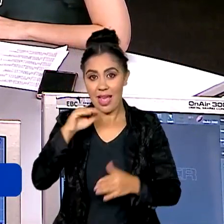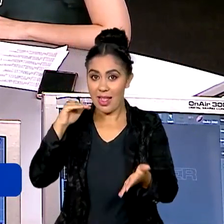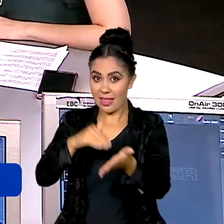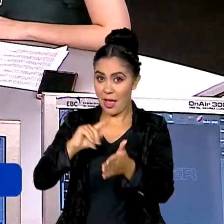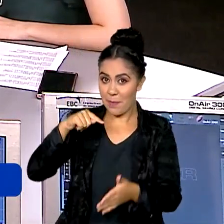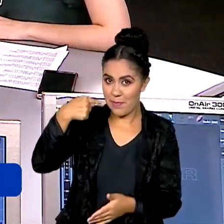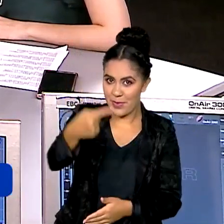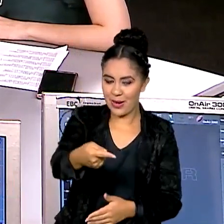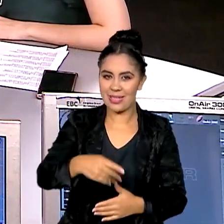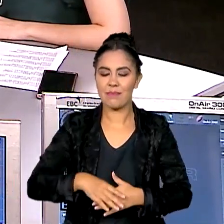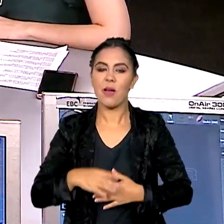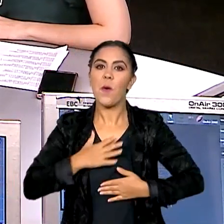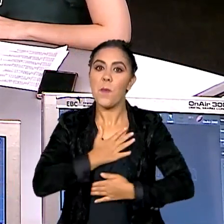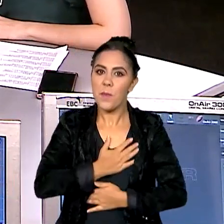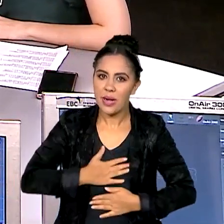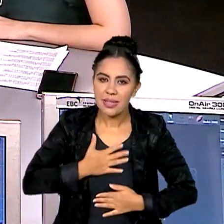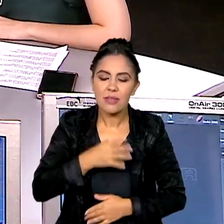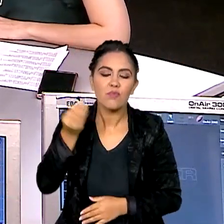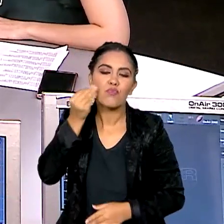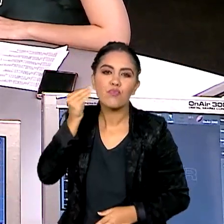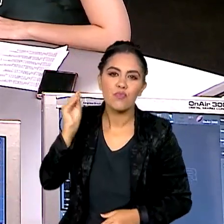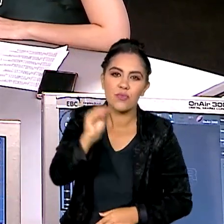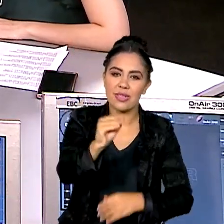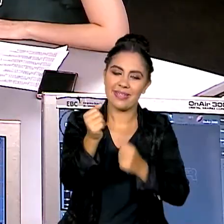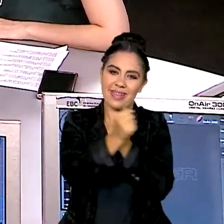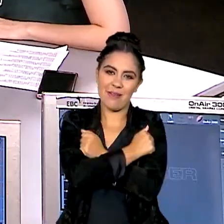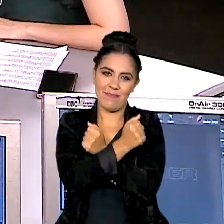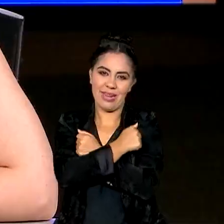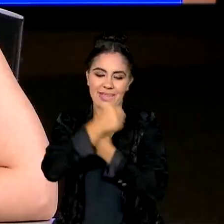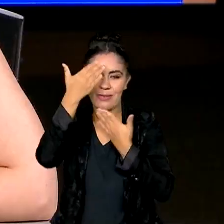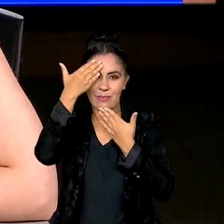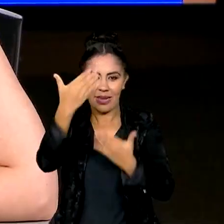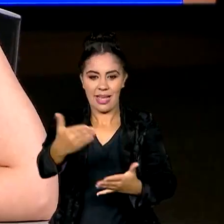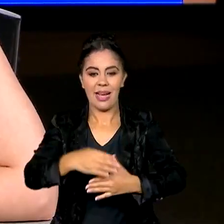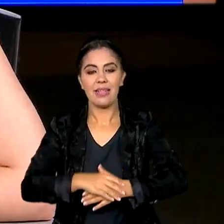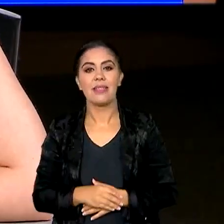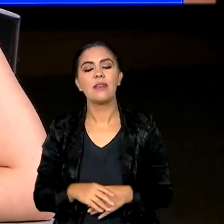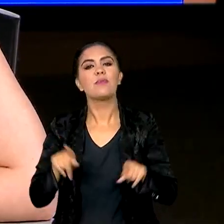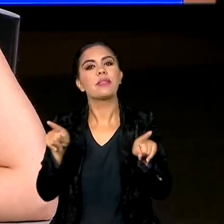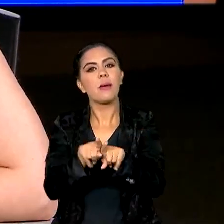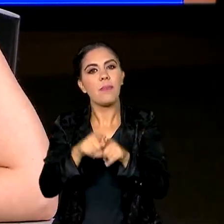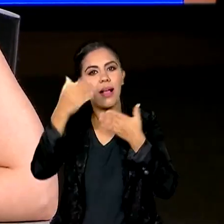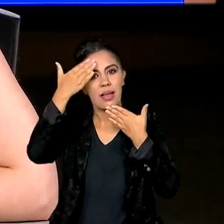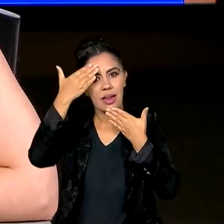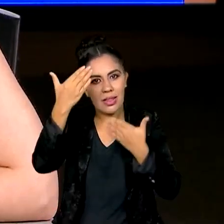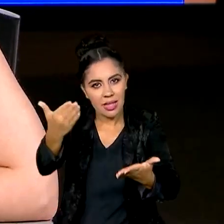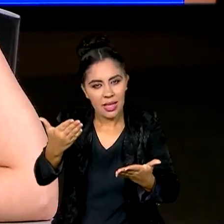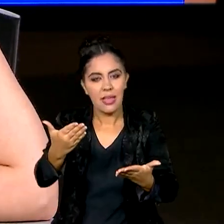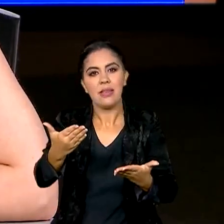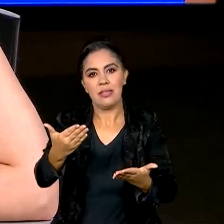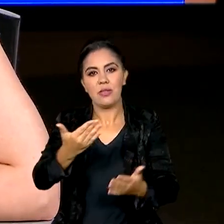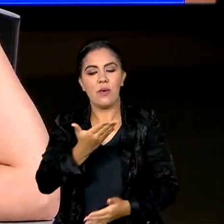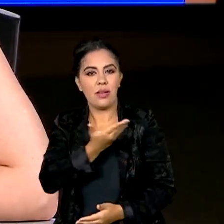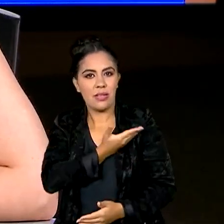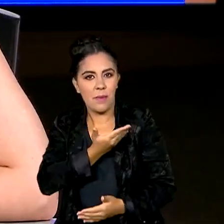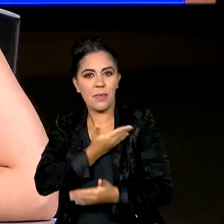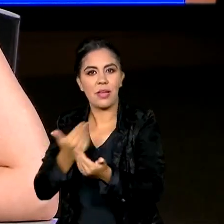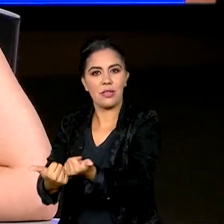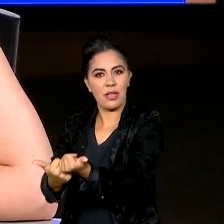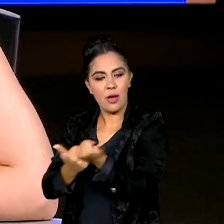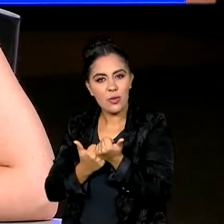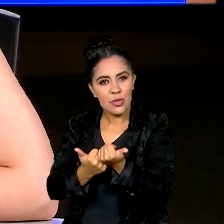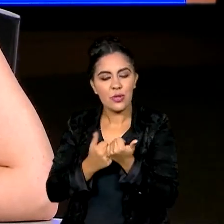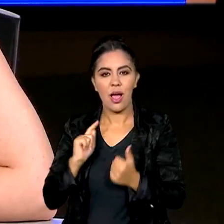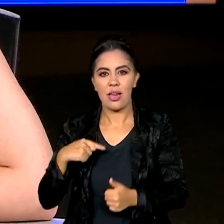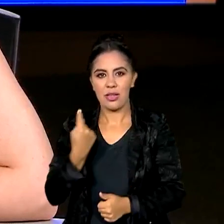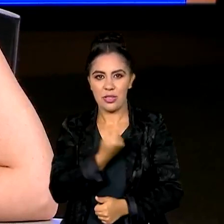próxima. Muito prazer, um beijo aí, um abraço. Muito obrigado. Também agradeço aos colegas que nos ajudaram hoje mais